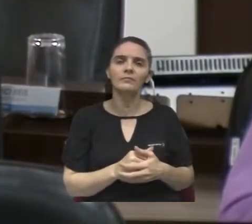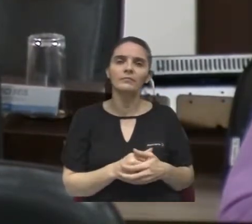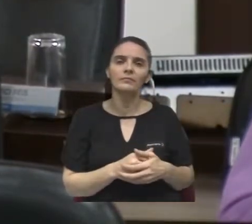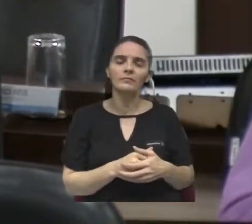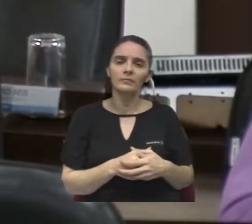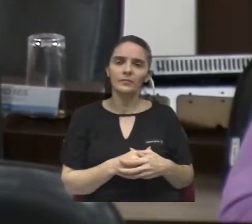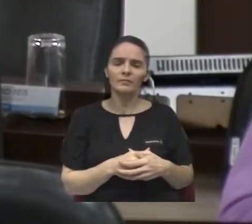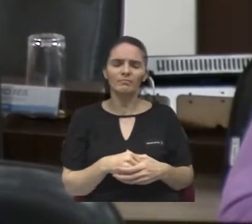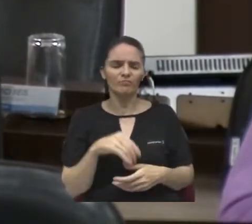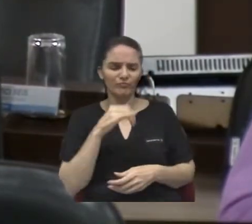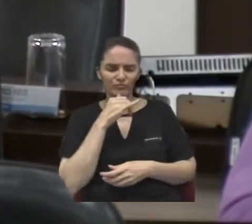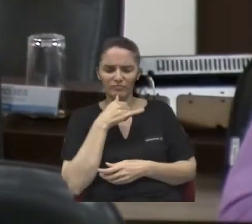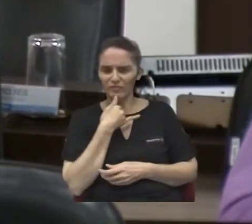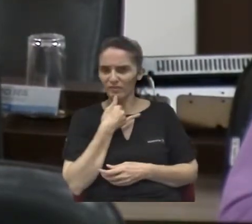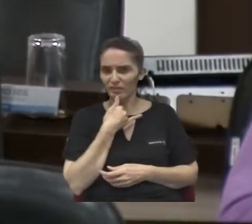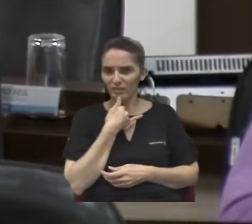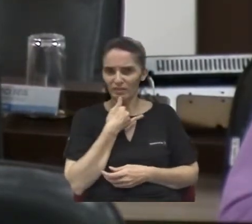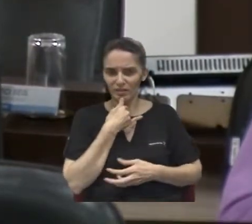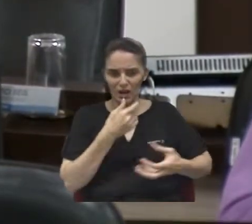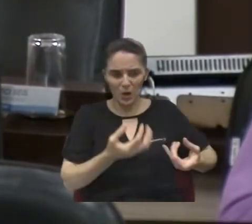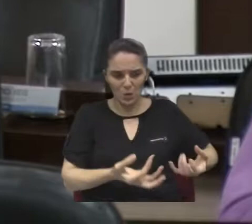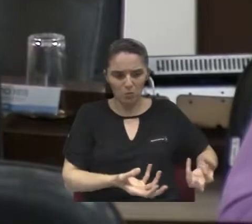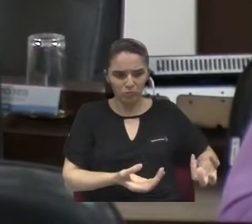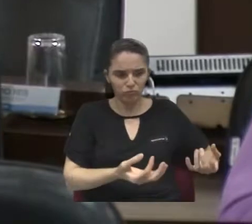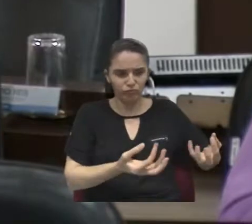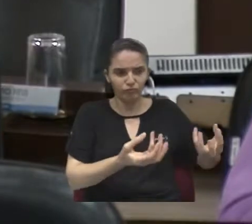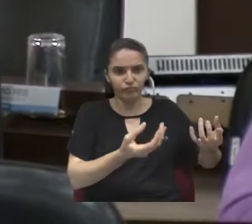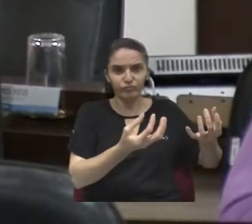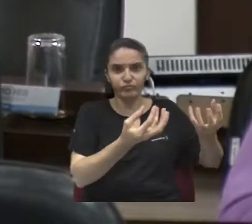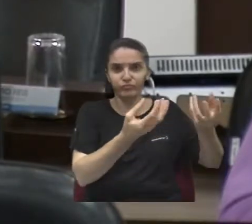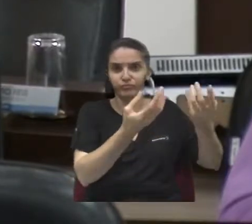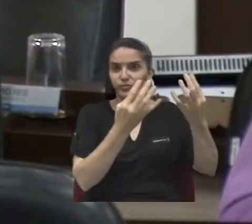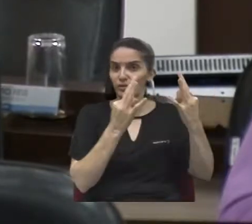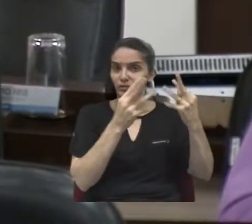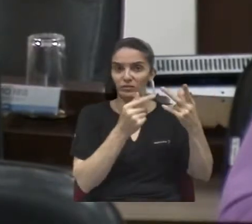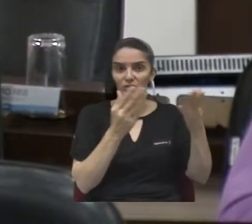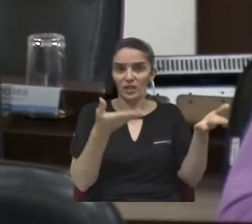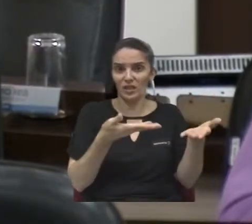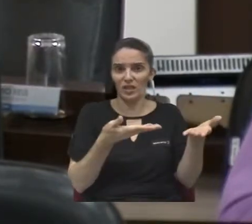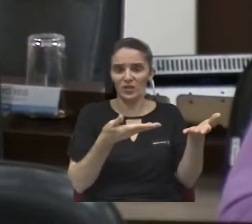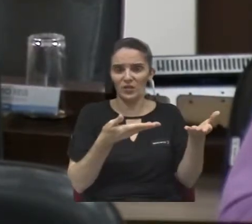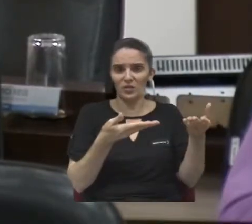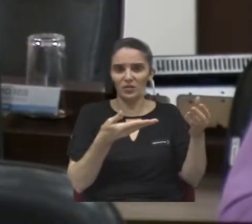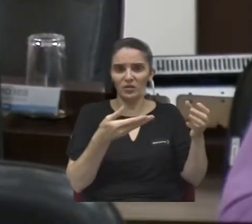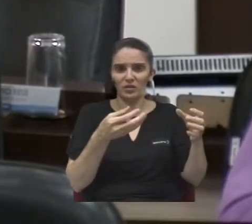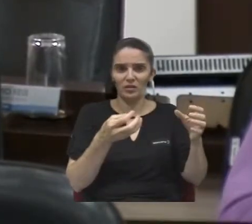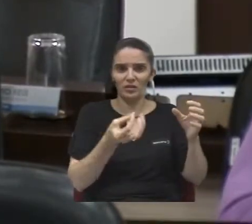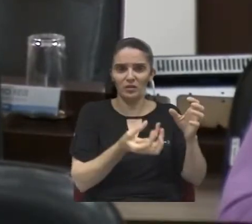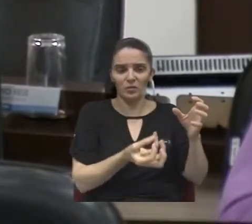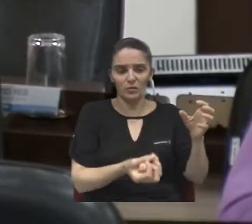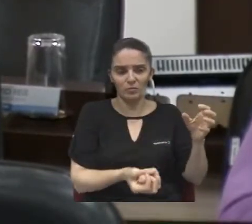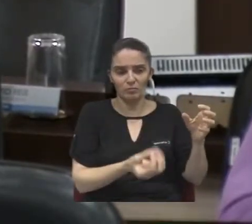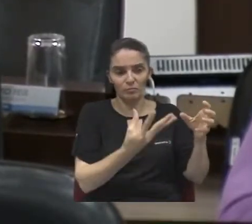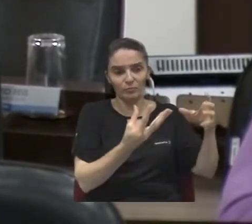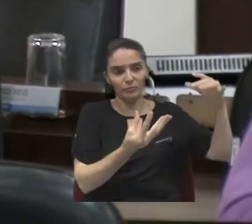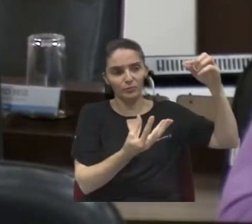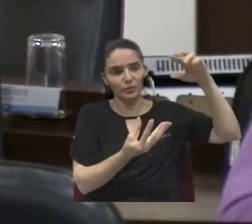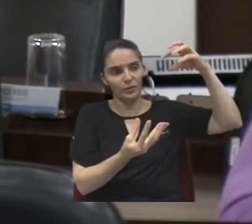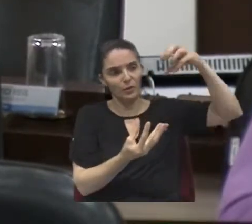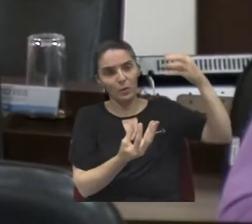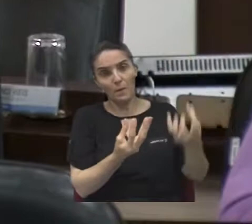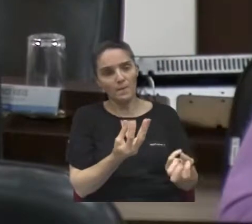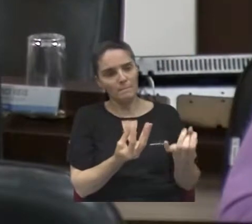que tristeza, o mato cobriu também os holofotes, e agora o holofote está de baixo para cima, mostrando a ponta do mato.